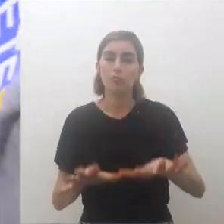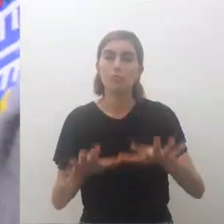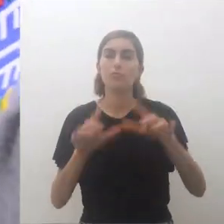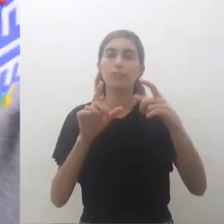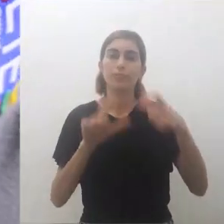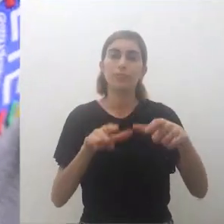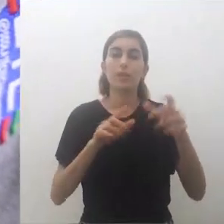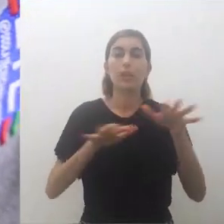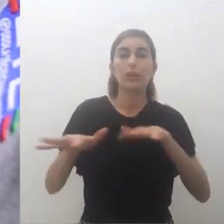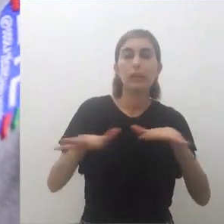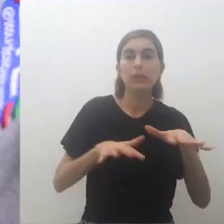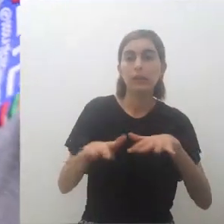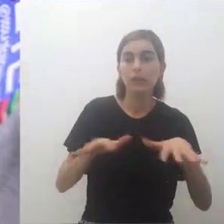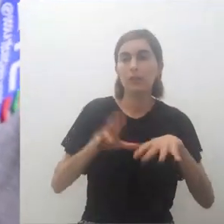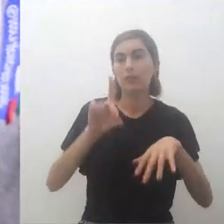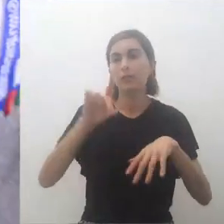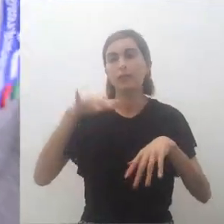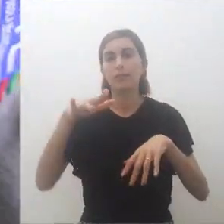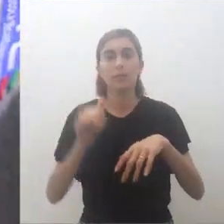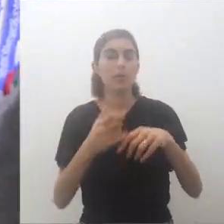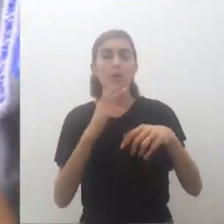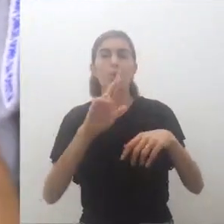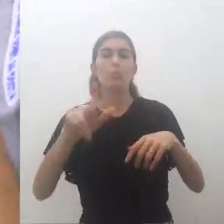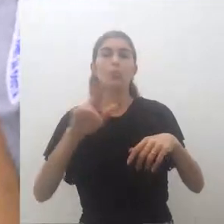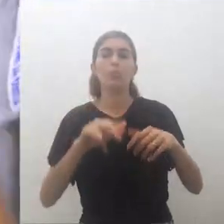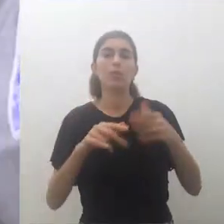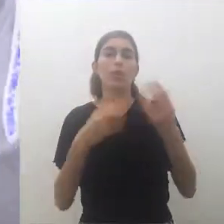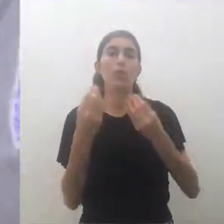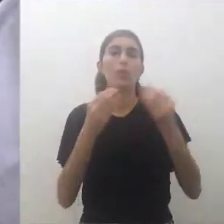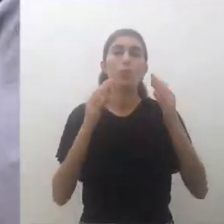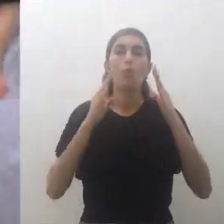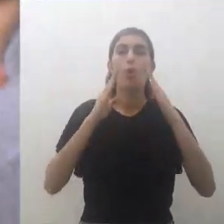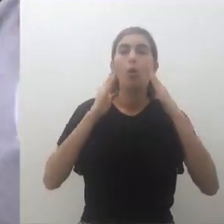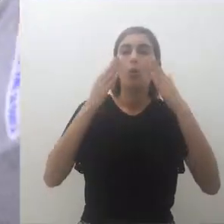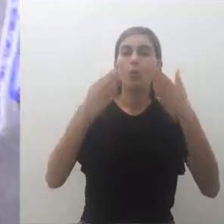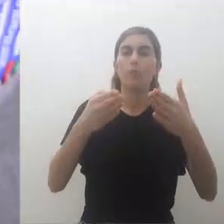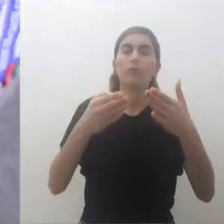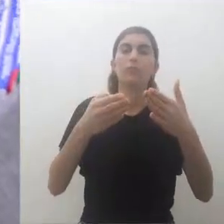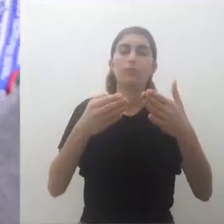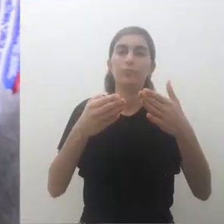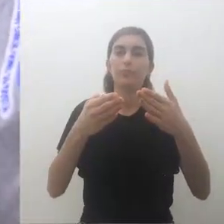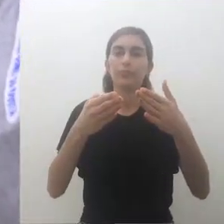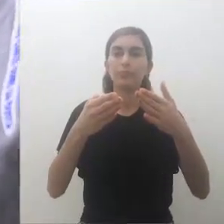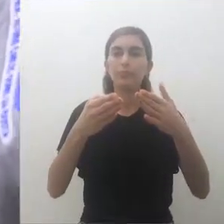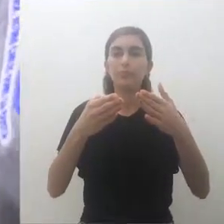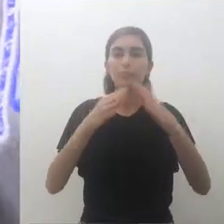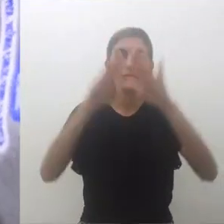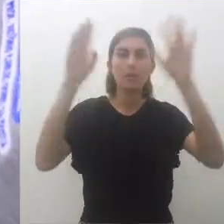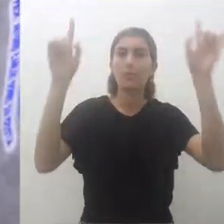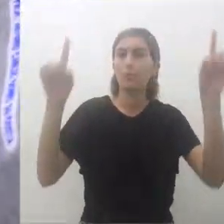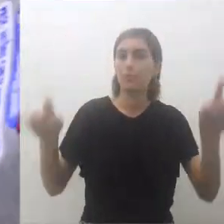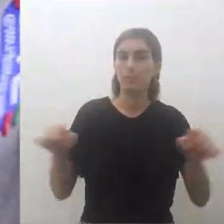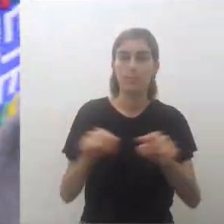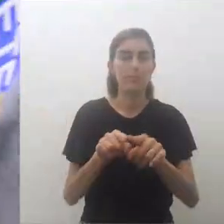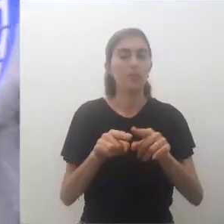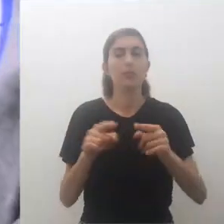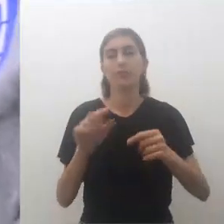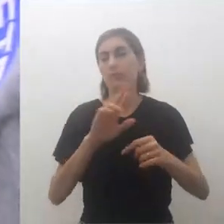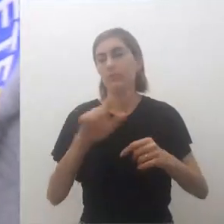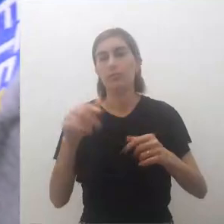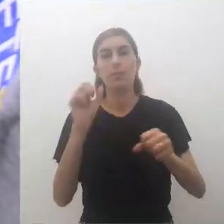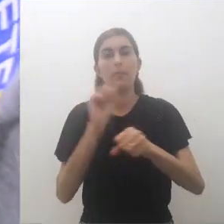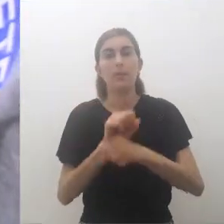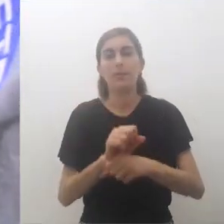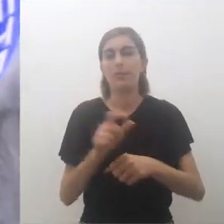mais dinâmica, né? Ele não está com o horizonte plano e